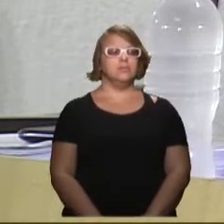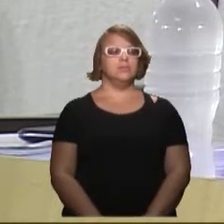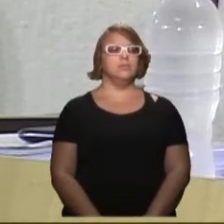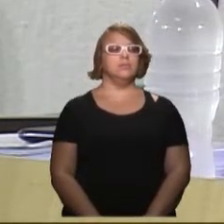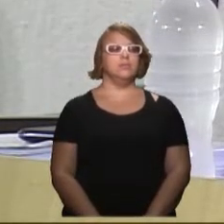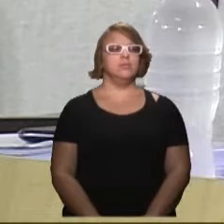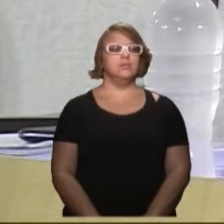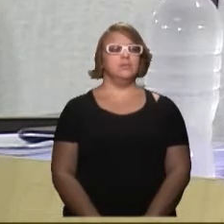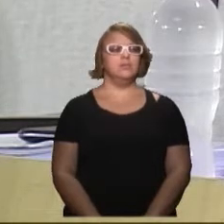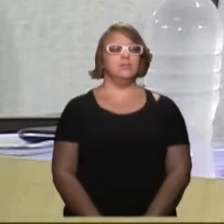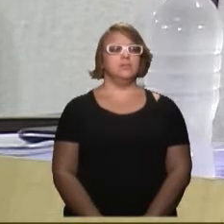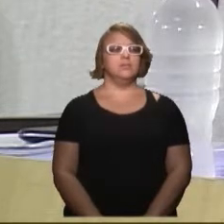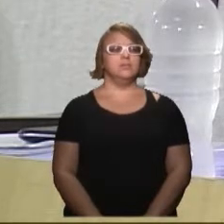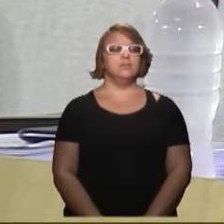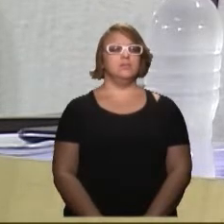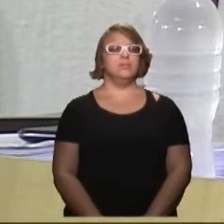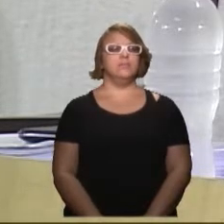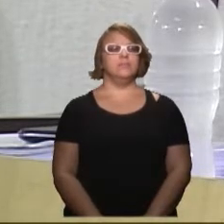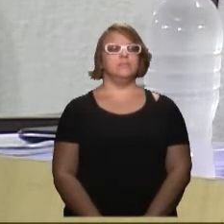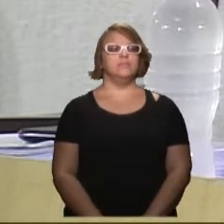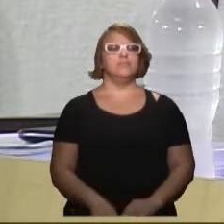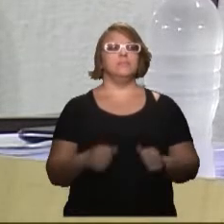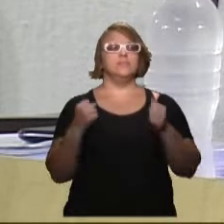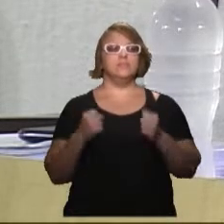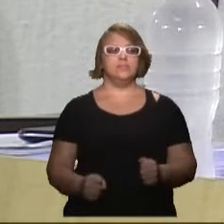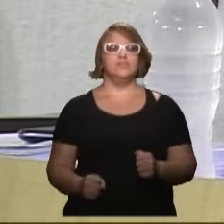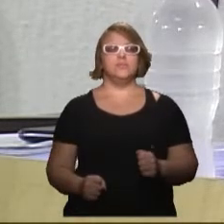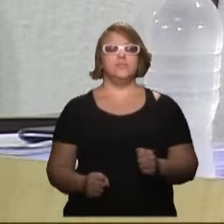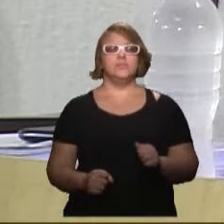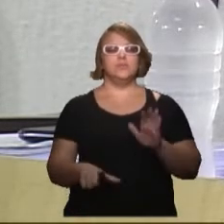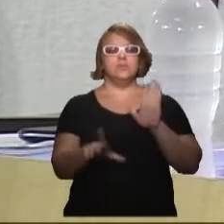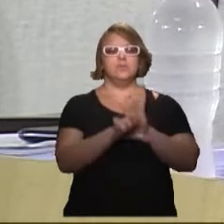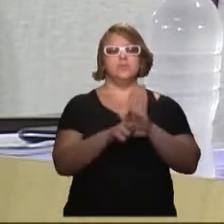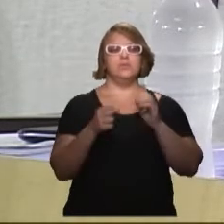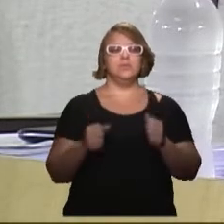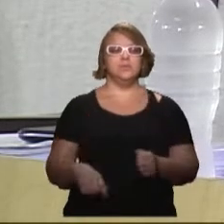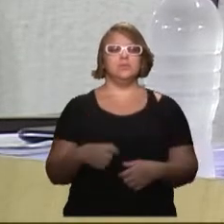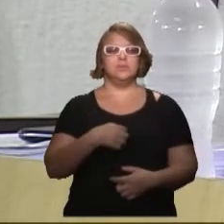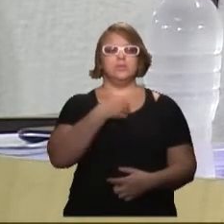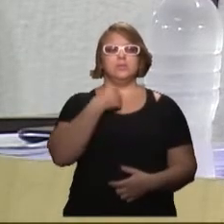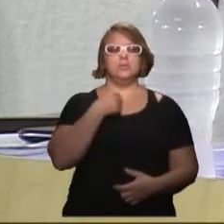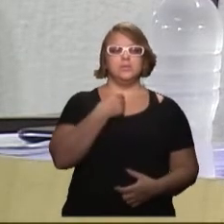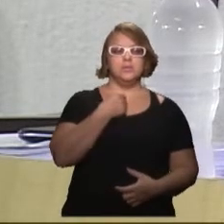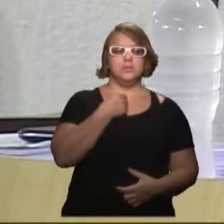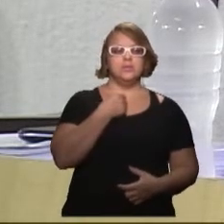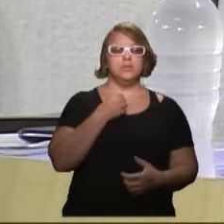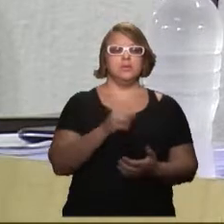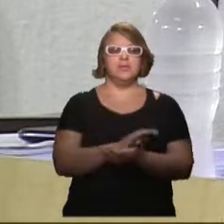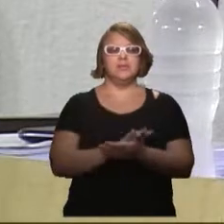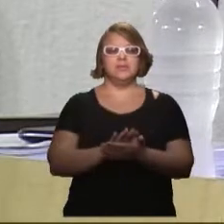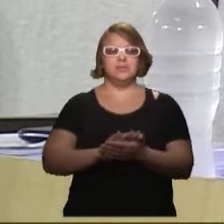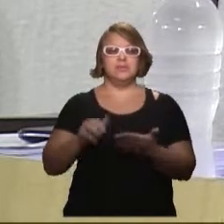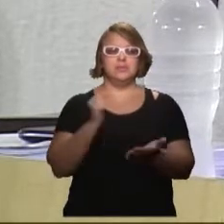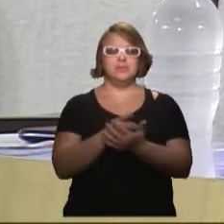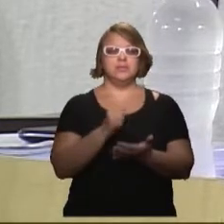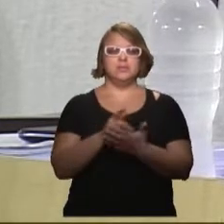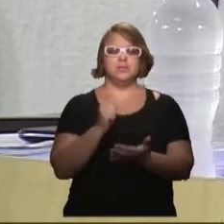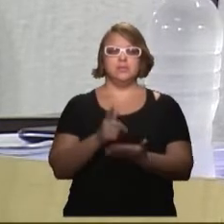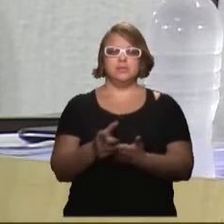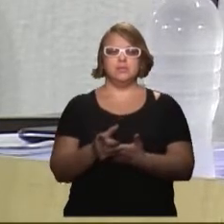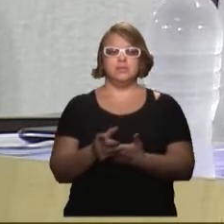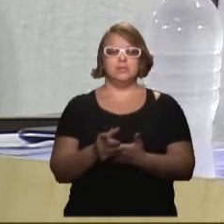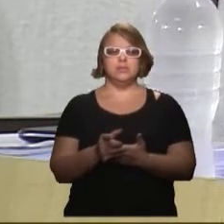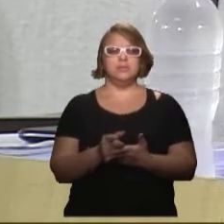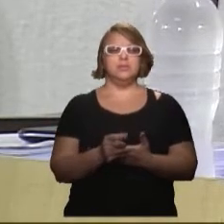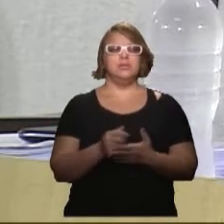bem como o Poder Legislativo Municipal, deverão prever a possibilidade de isenção de taxa de inscrição para o candidato que